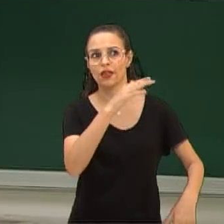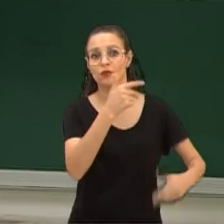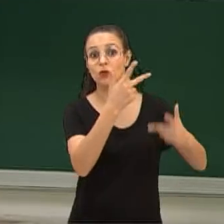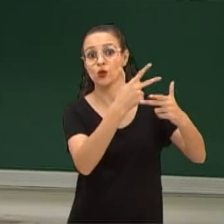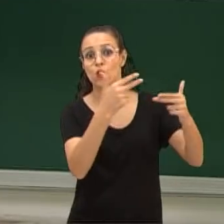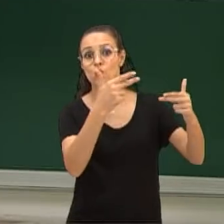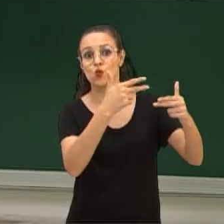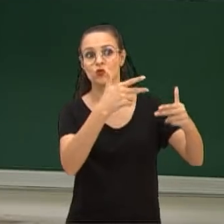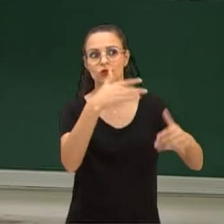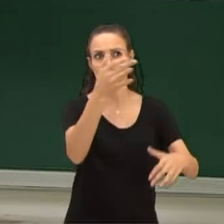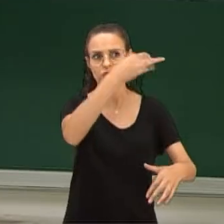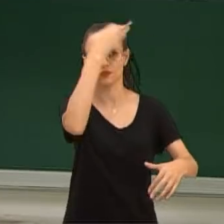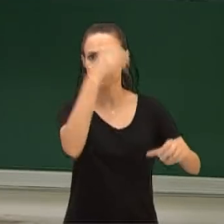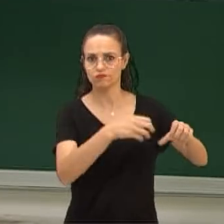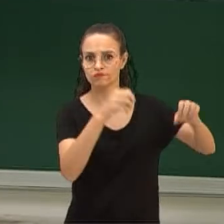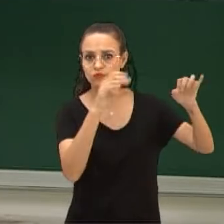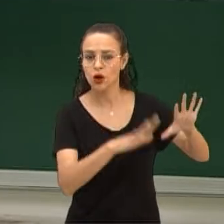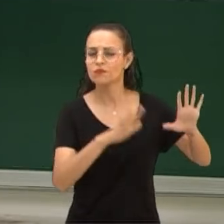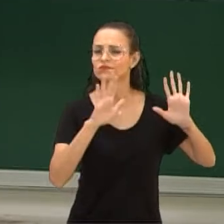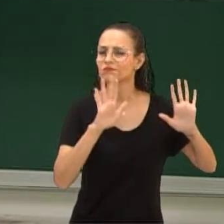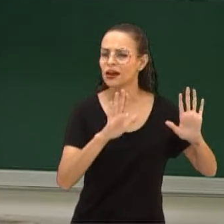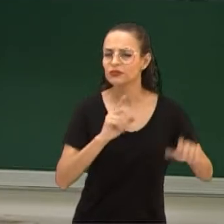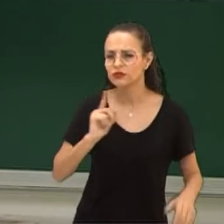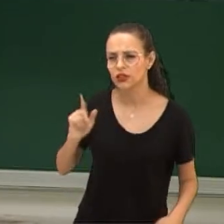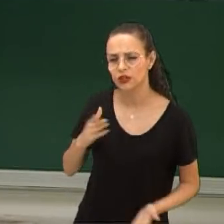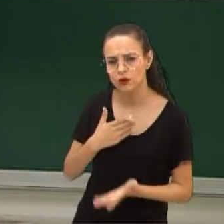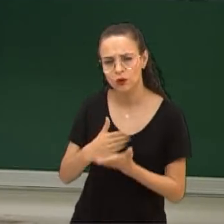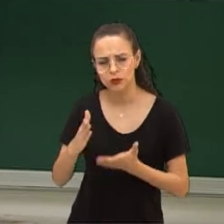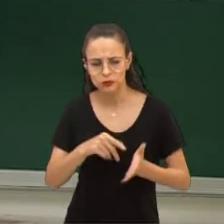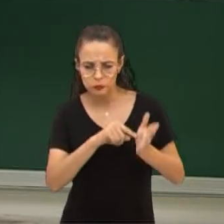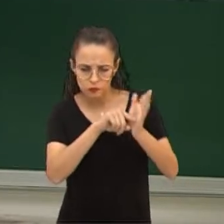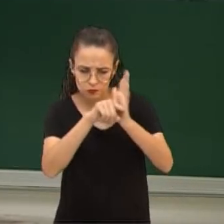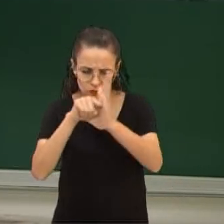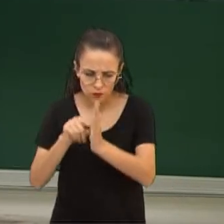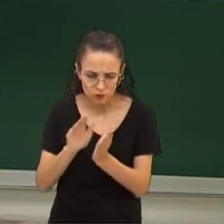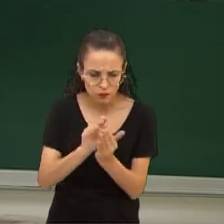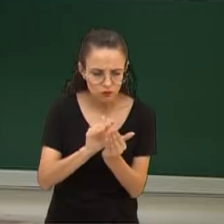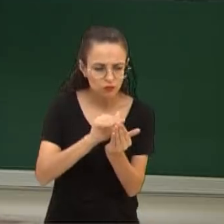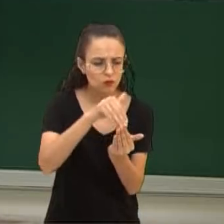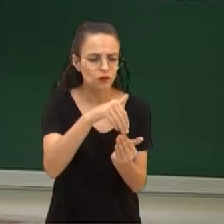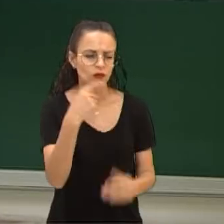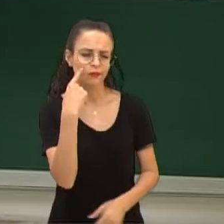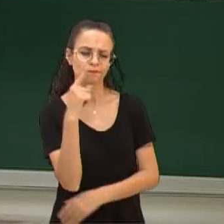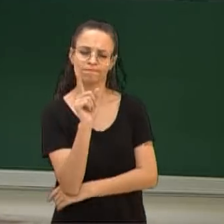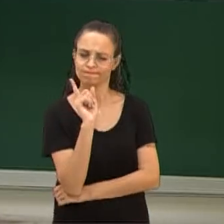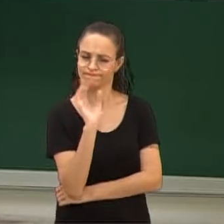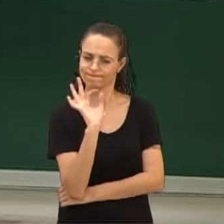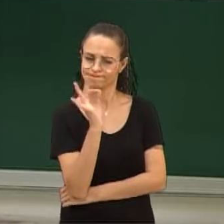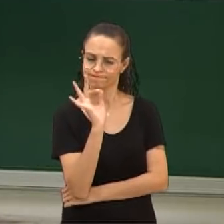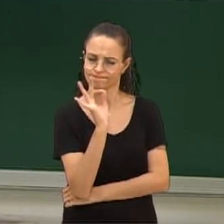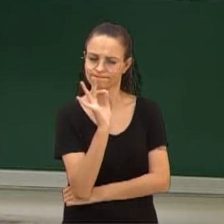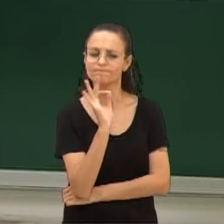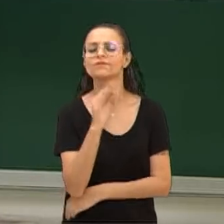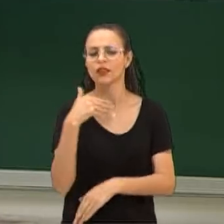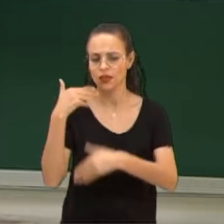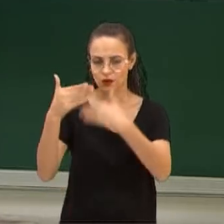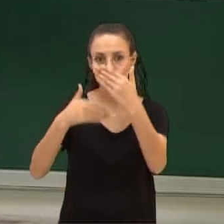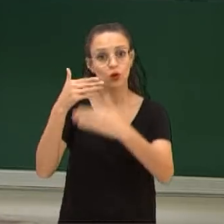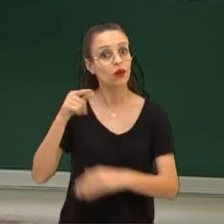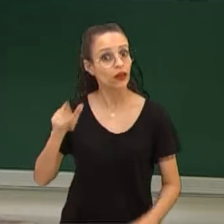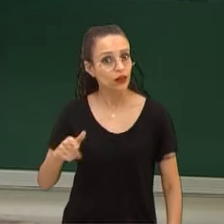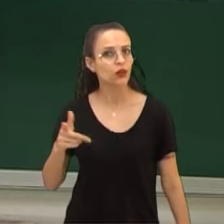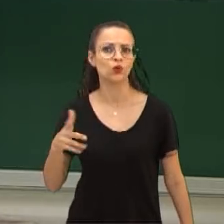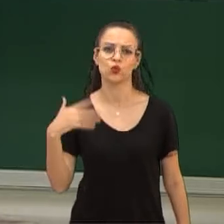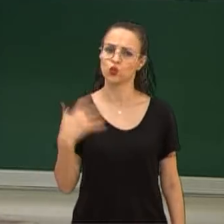maior, de repente, a partir do estudo de fósseis, chegar à conclusão de que os seres deveriam evoluir, para nós foi uma conquista